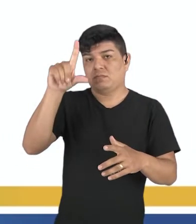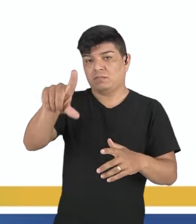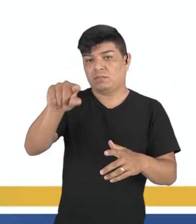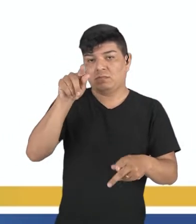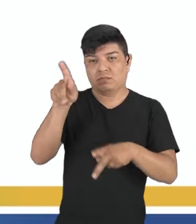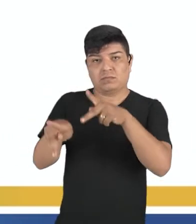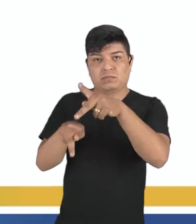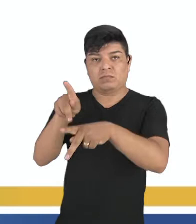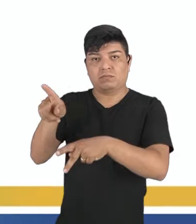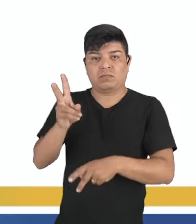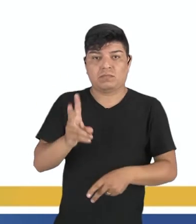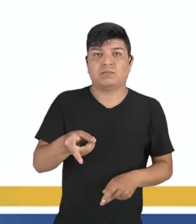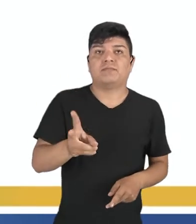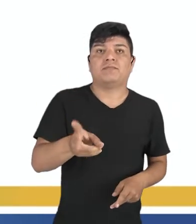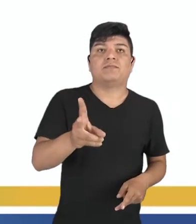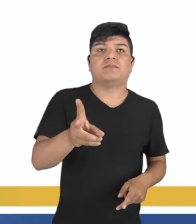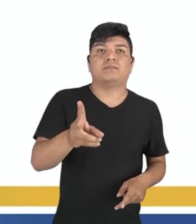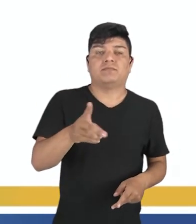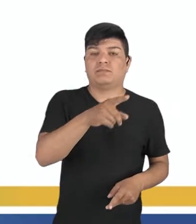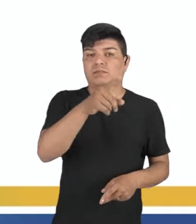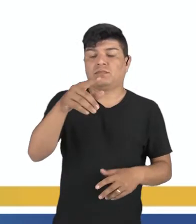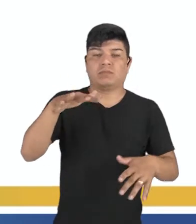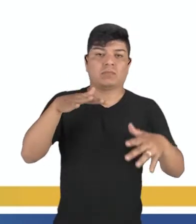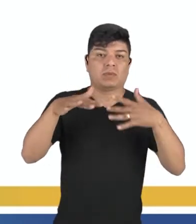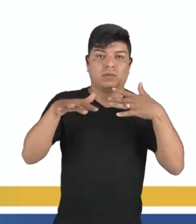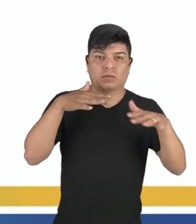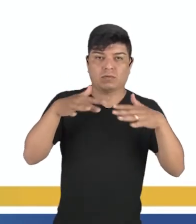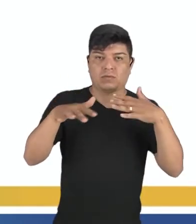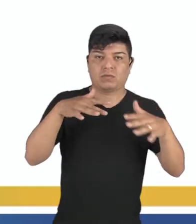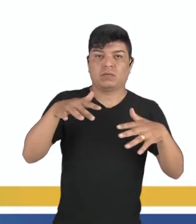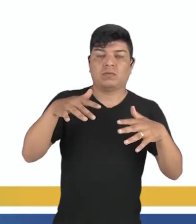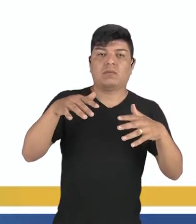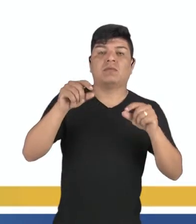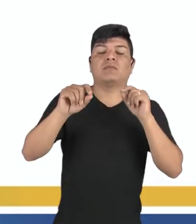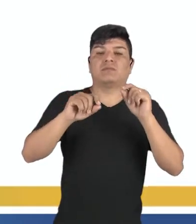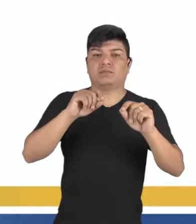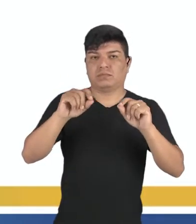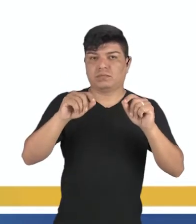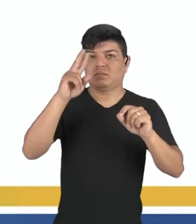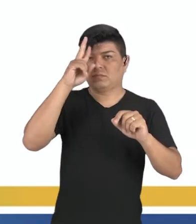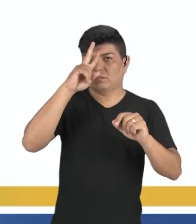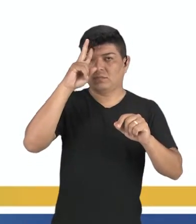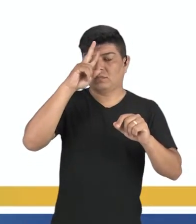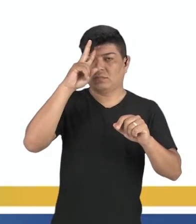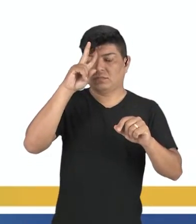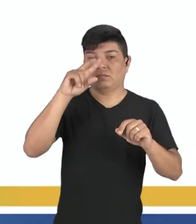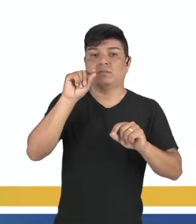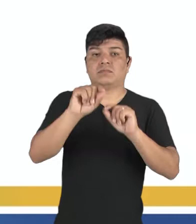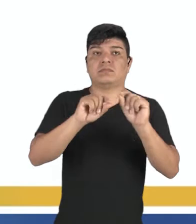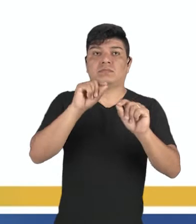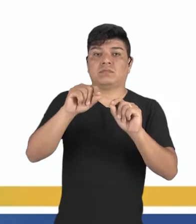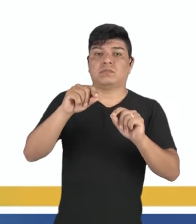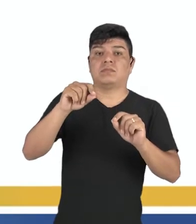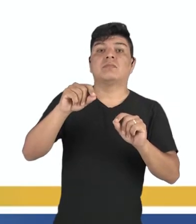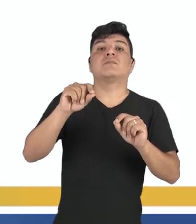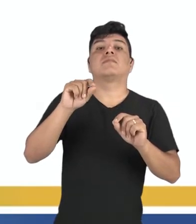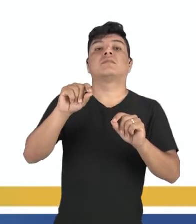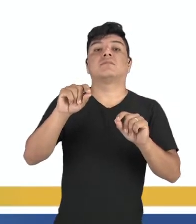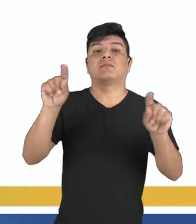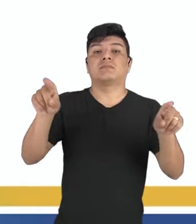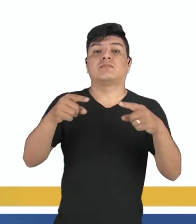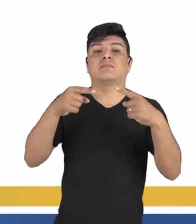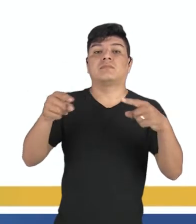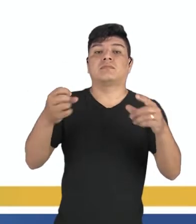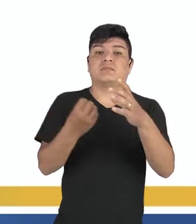Essa é a continuação, gente, do movimento, do que vem a ser o movimento. Lembre-se que nós estamos falando da música